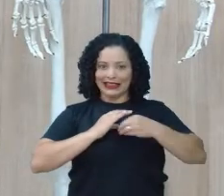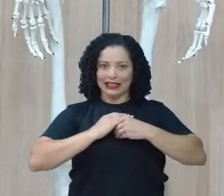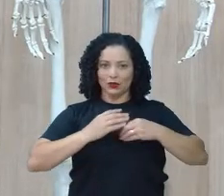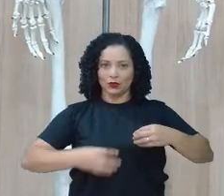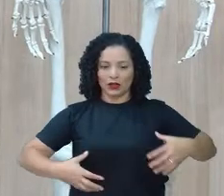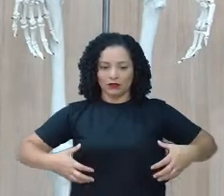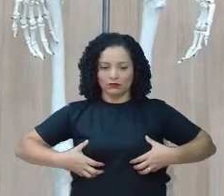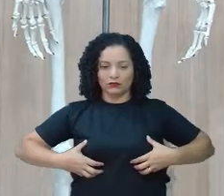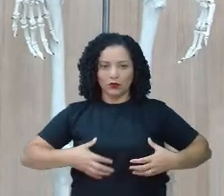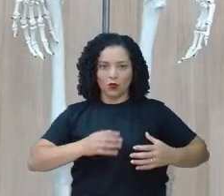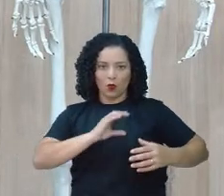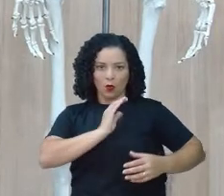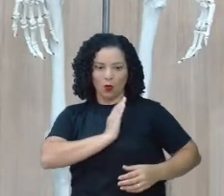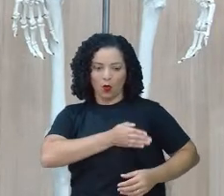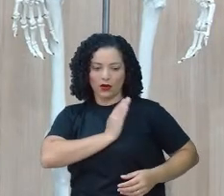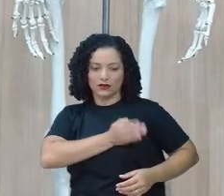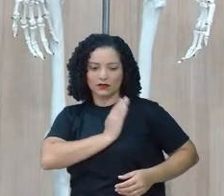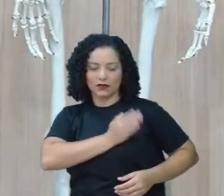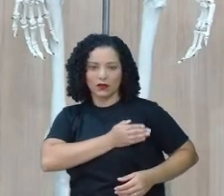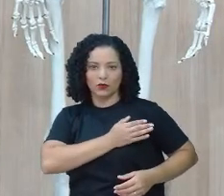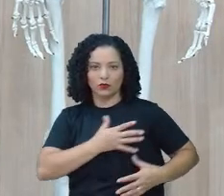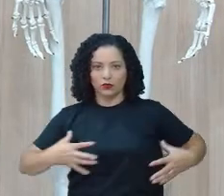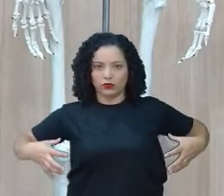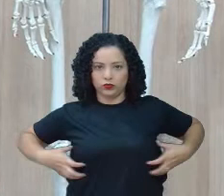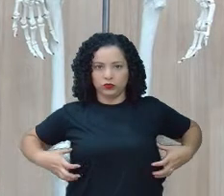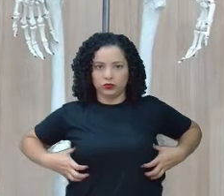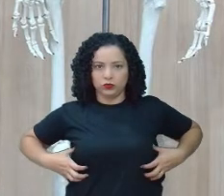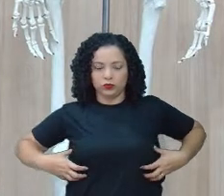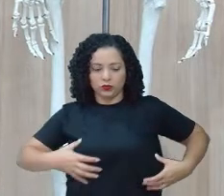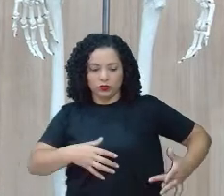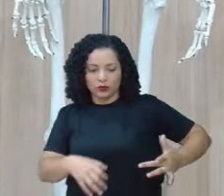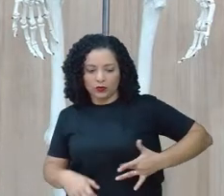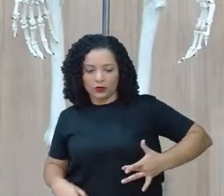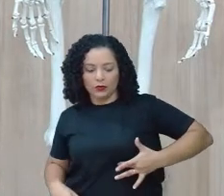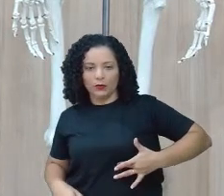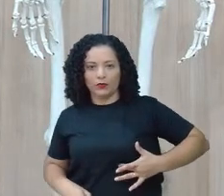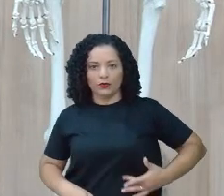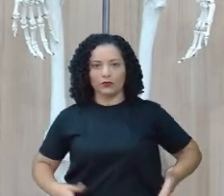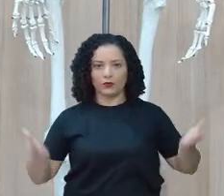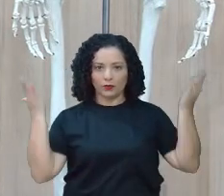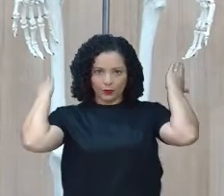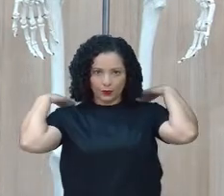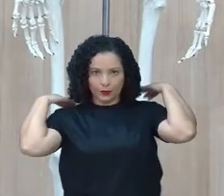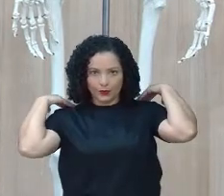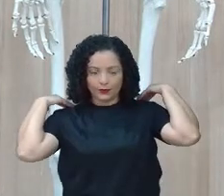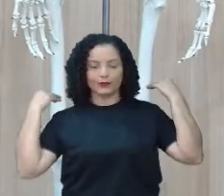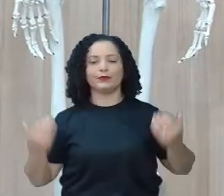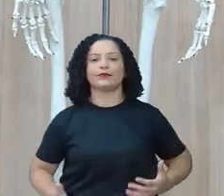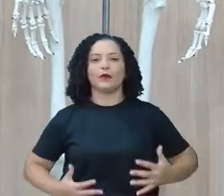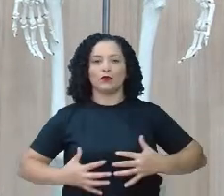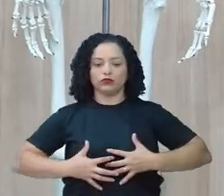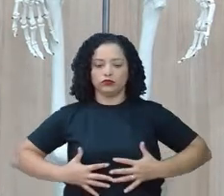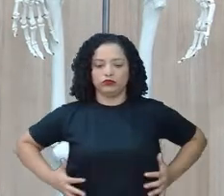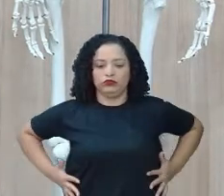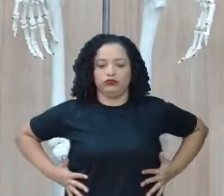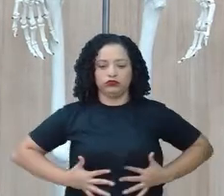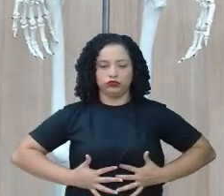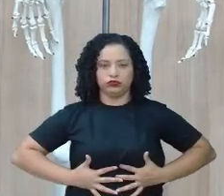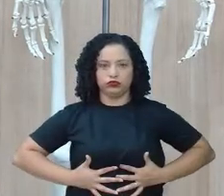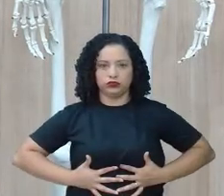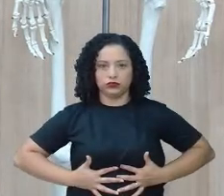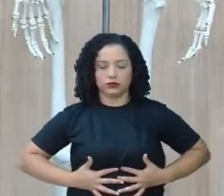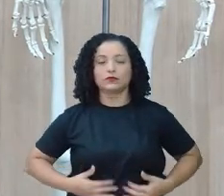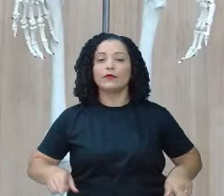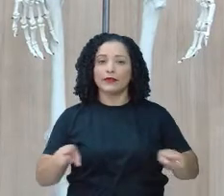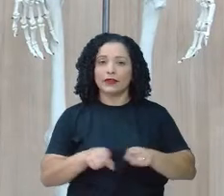como é o caso do coração e dos pulmões. Então, estamos vendo aí as estruturas que compõem o osso, mas estamos vendo também a questão aí